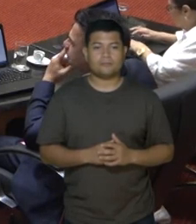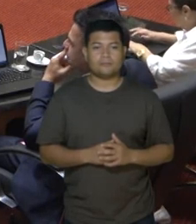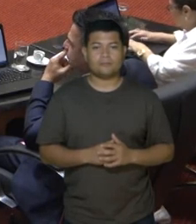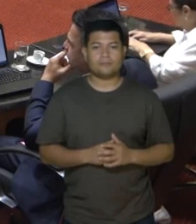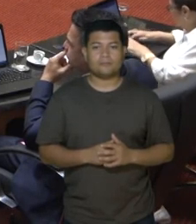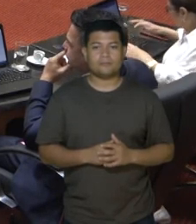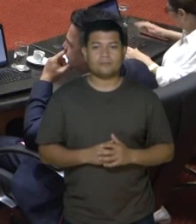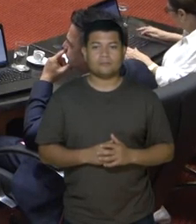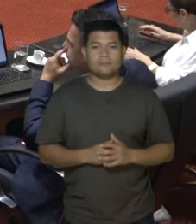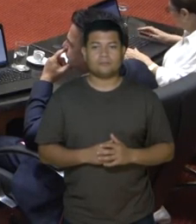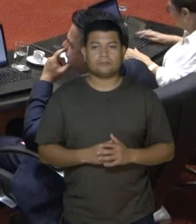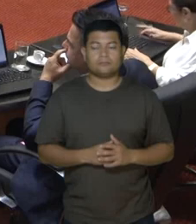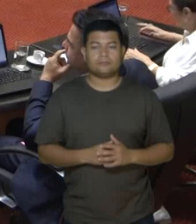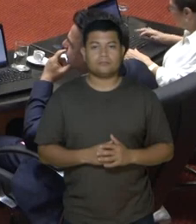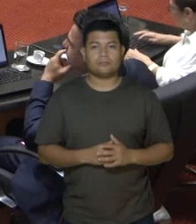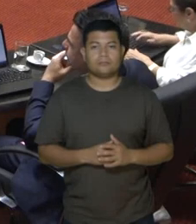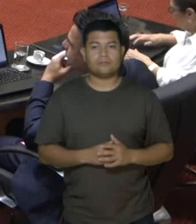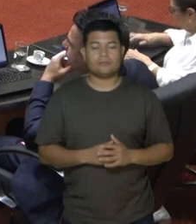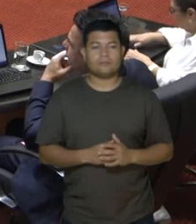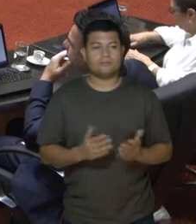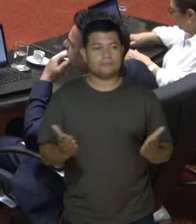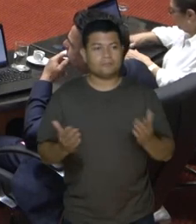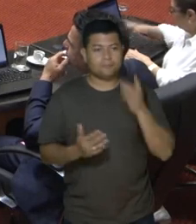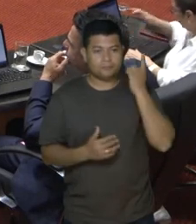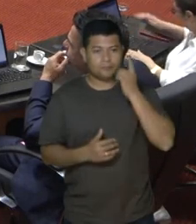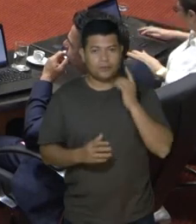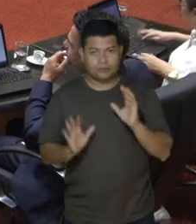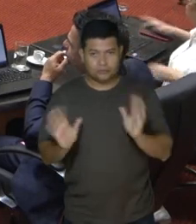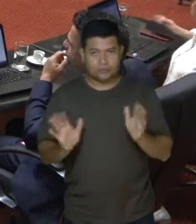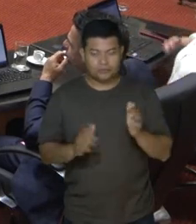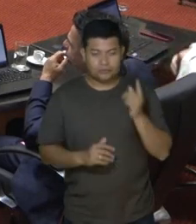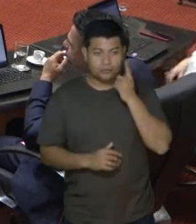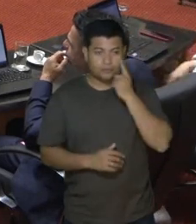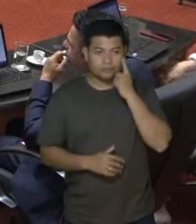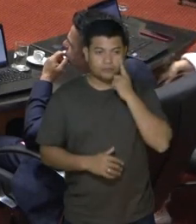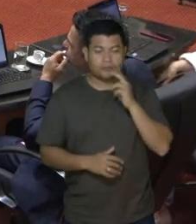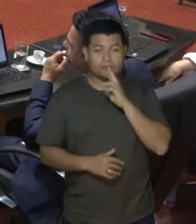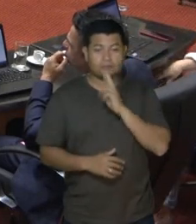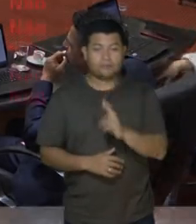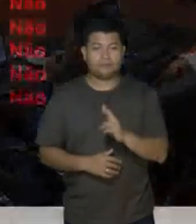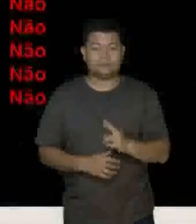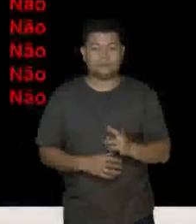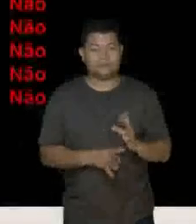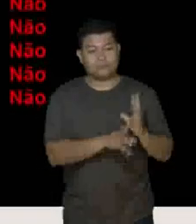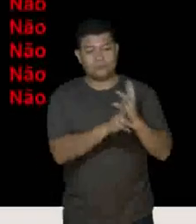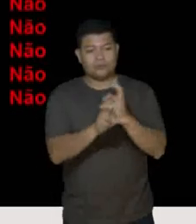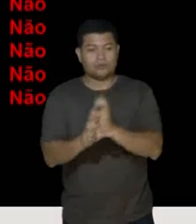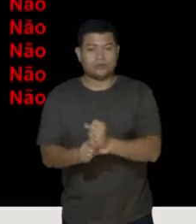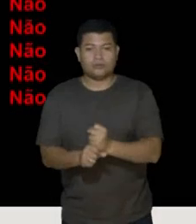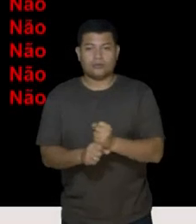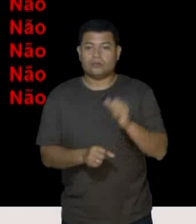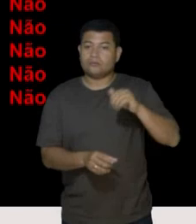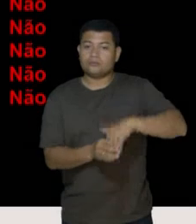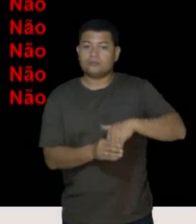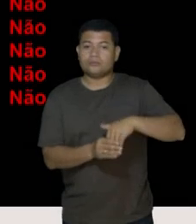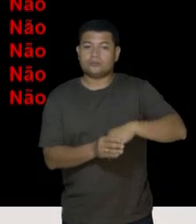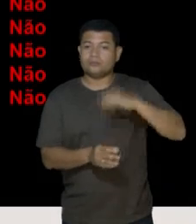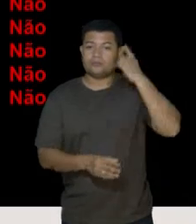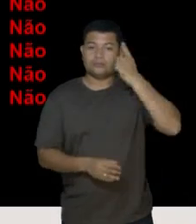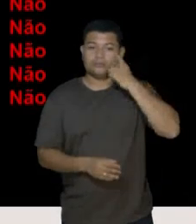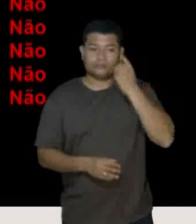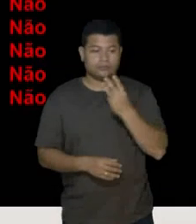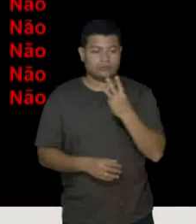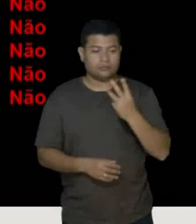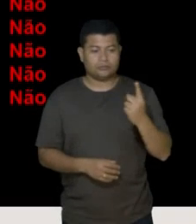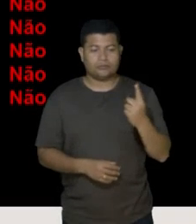Senhores deputados, podemos escolher o resultado. Votaram os senhores 31